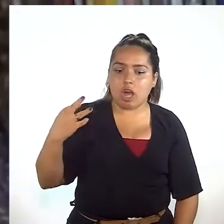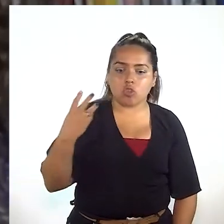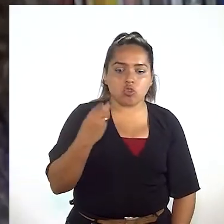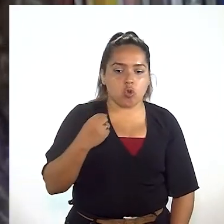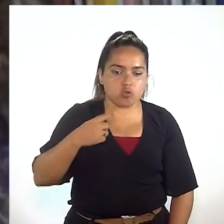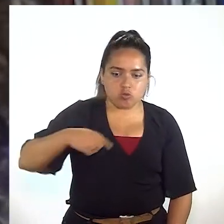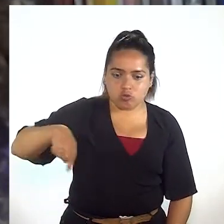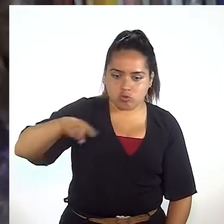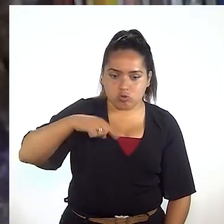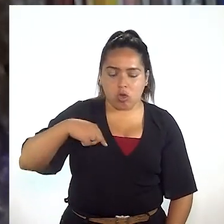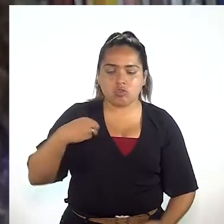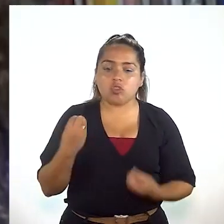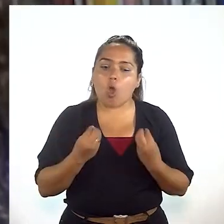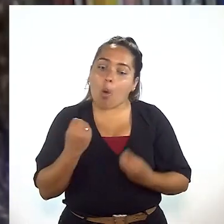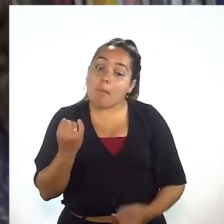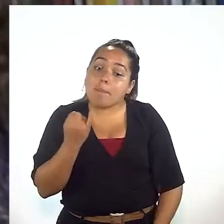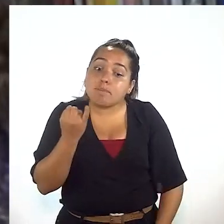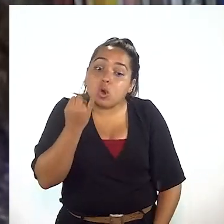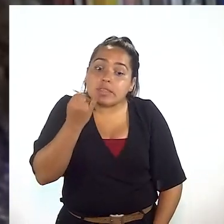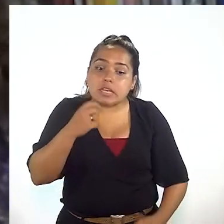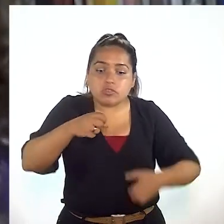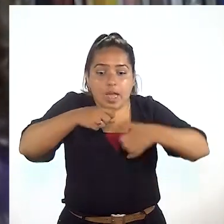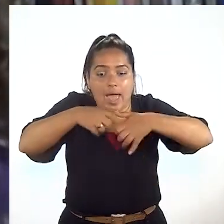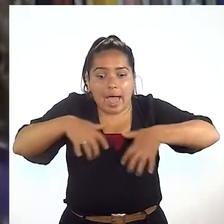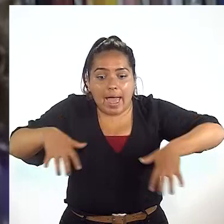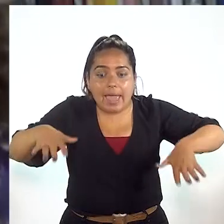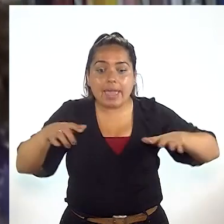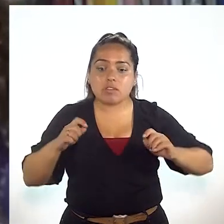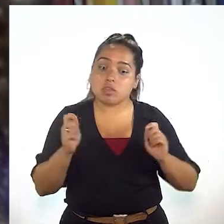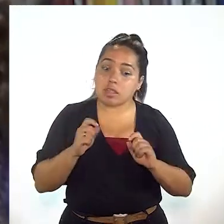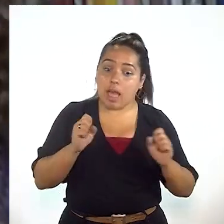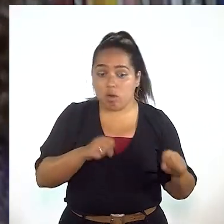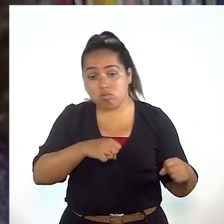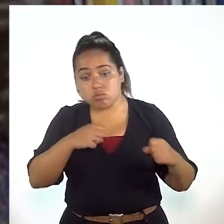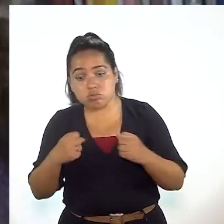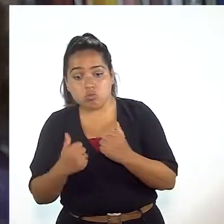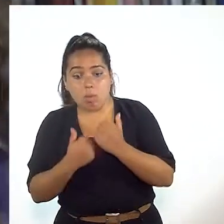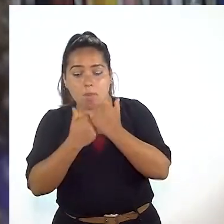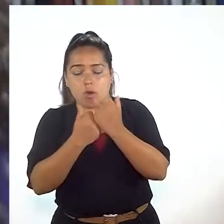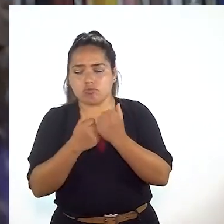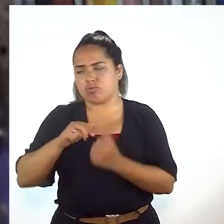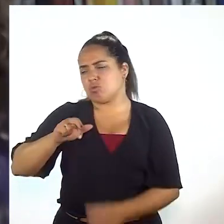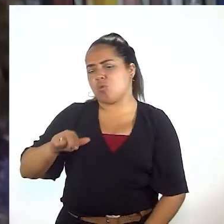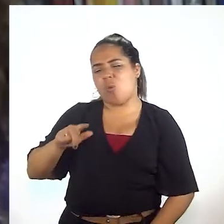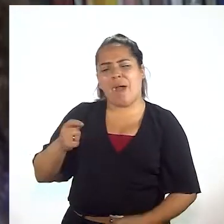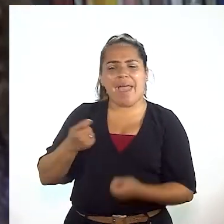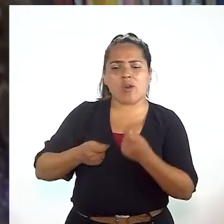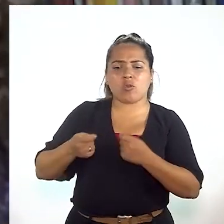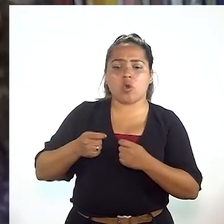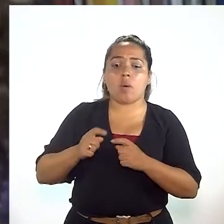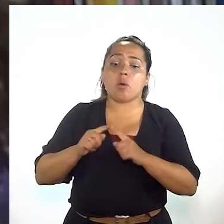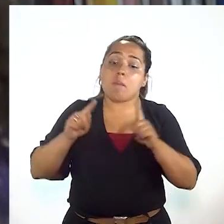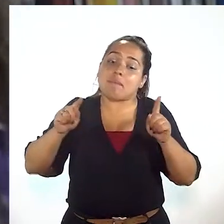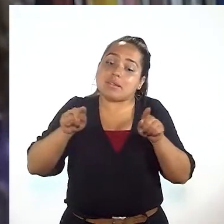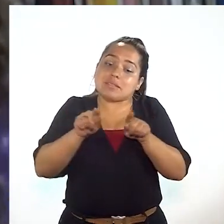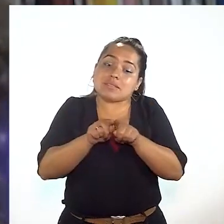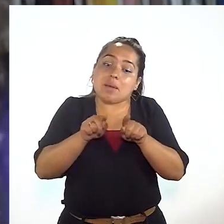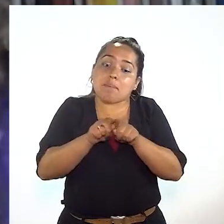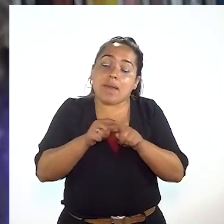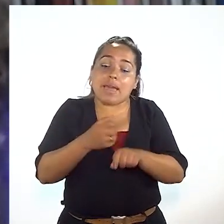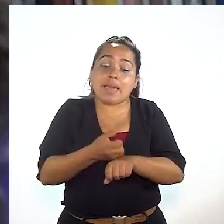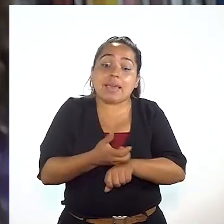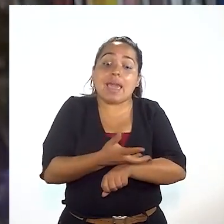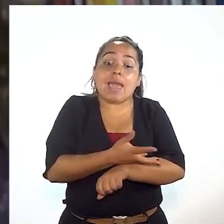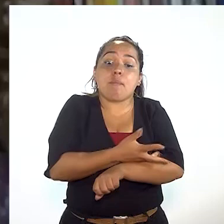todos nós, né? O quanto é importante a rede. No depoimento da Joana, aí fica claro isso, né? O suporte que pode dar não é